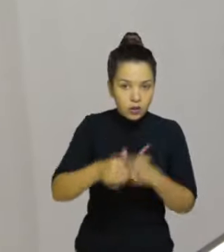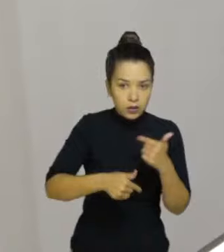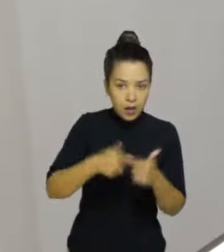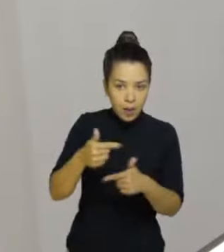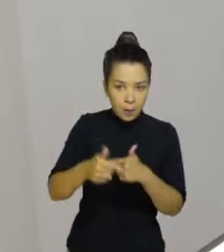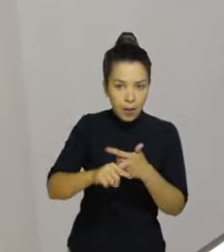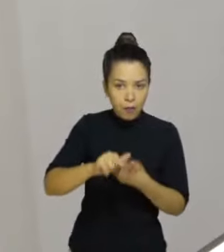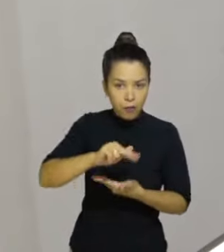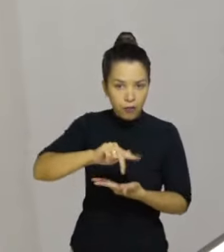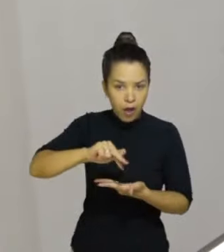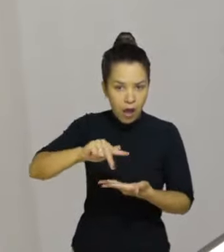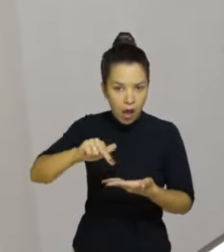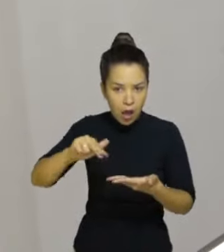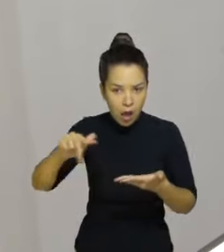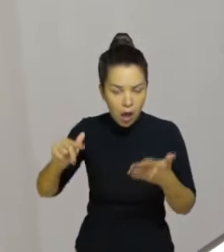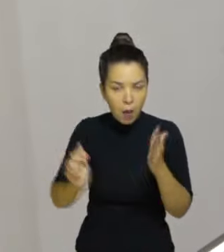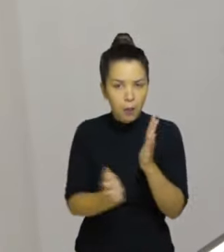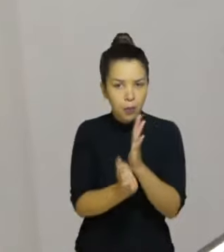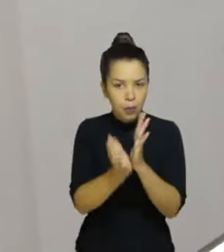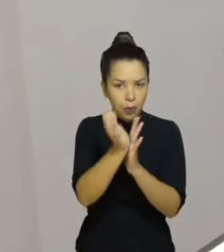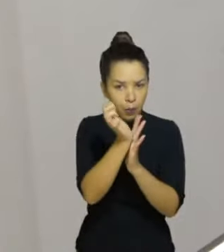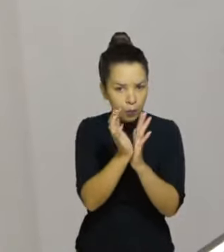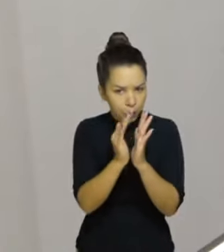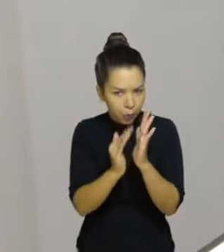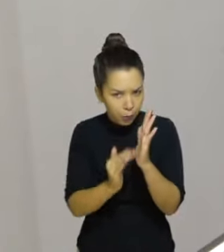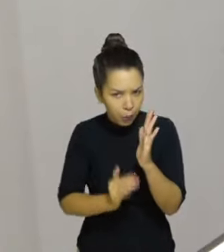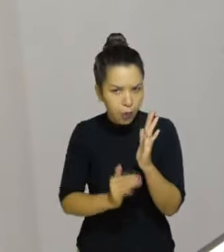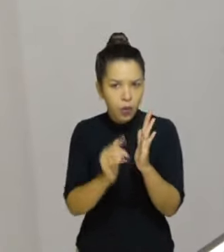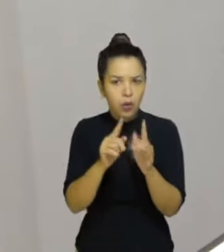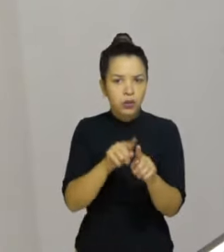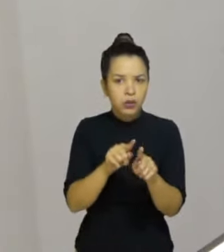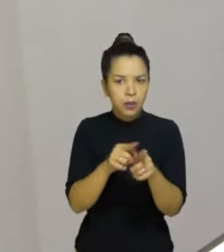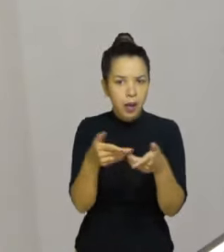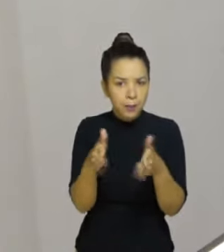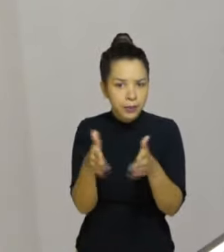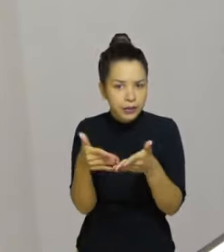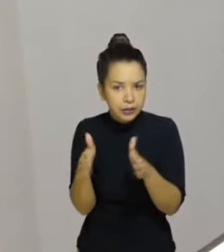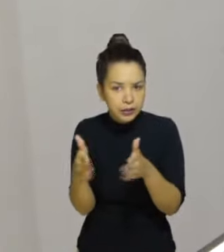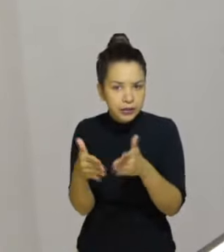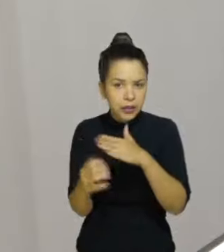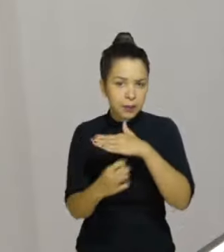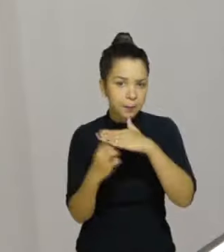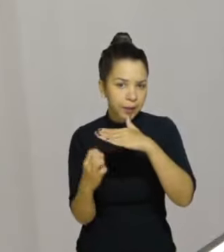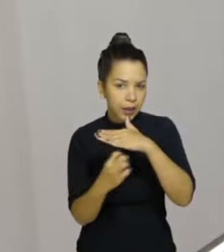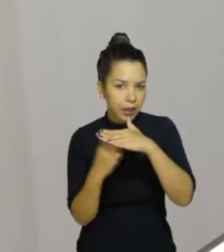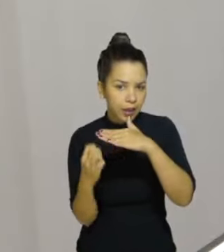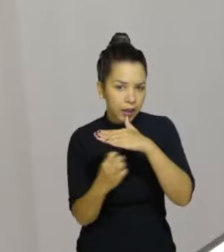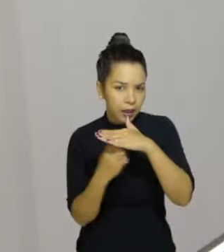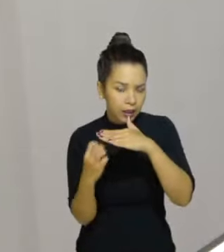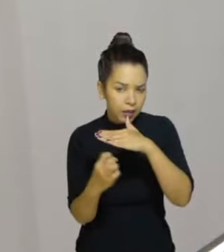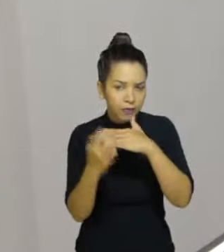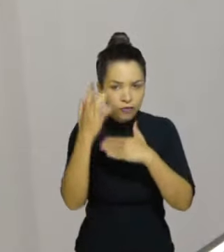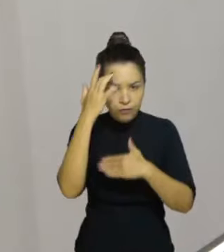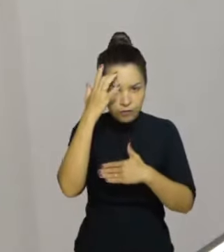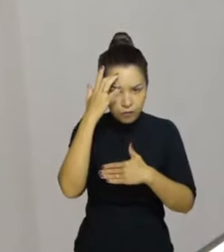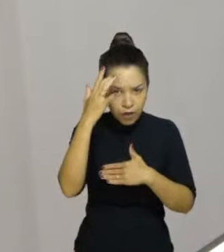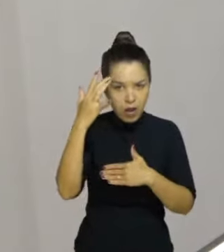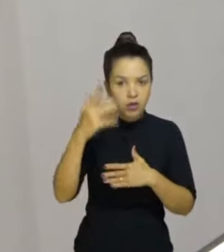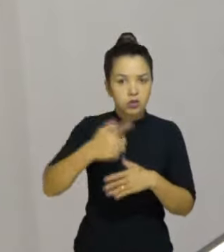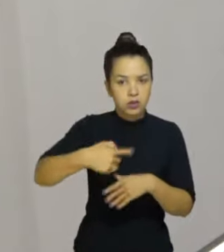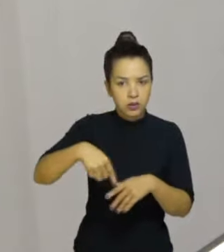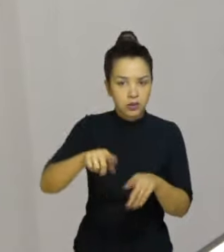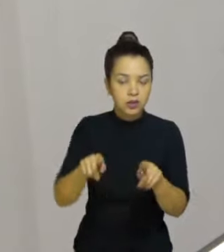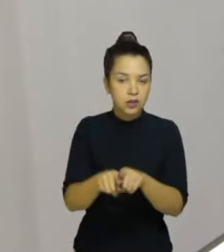trabalho de facilitação de aberturas de empresas, fizemos muitas visitas a diversos segmentos,